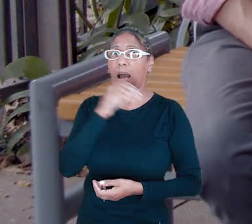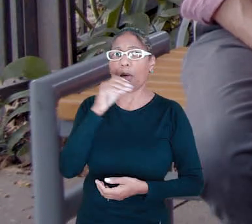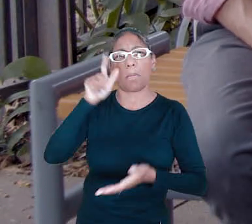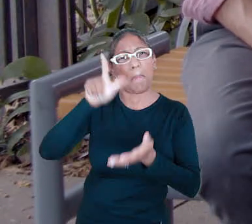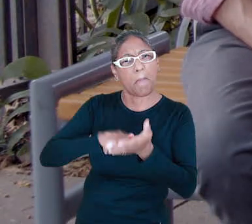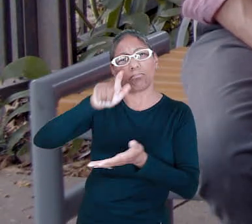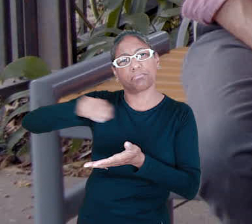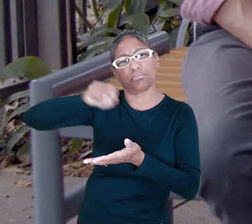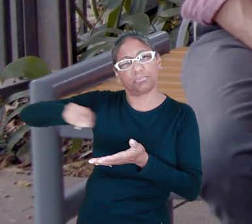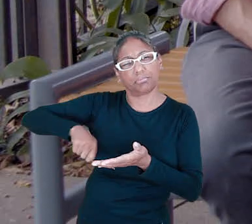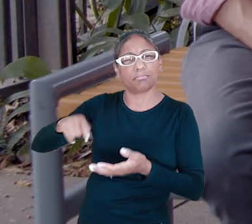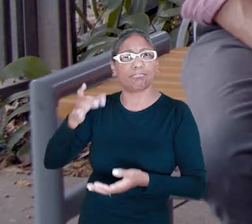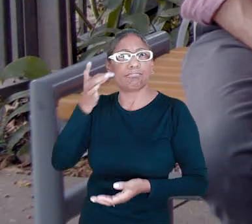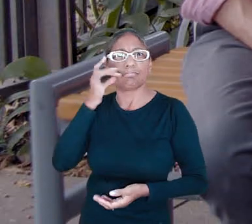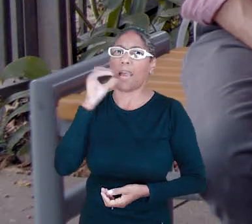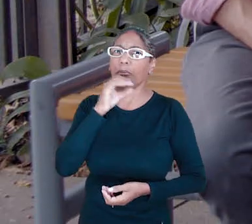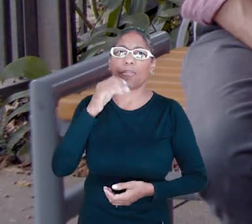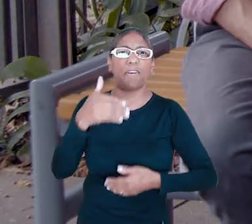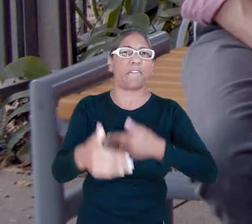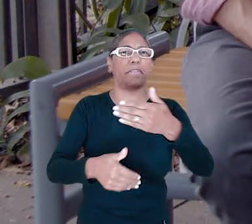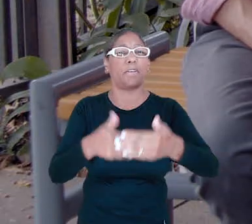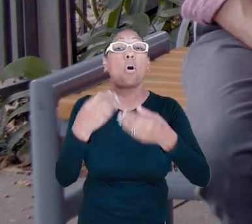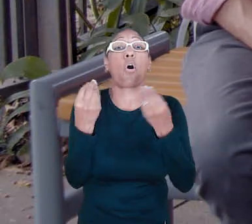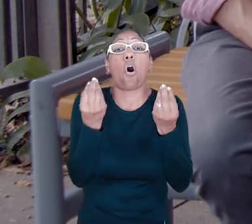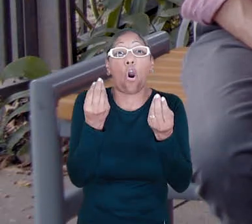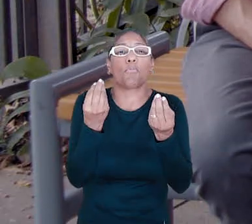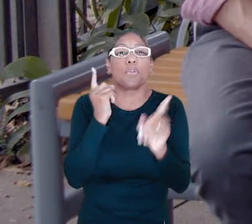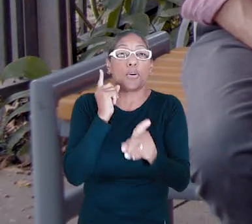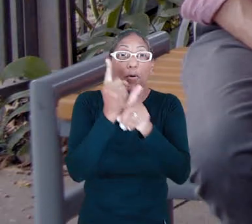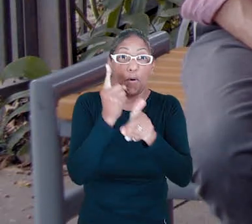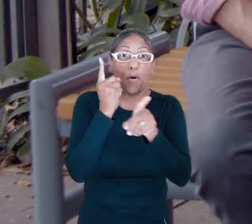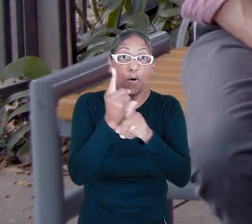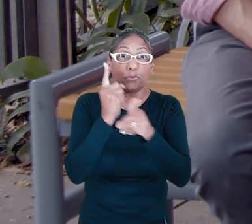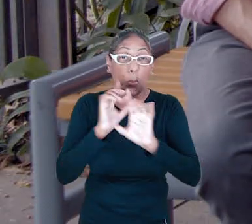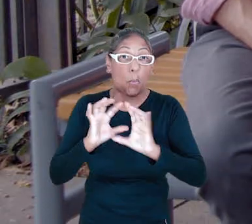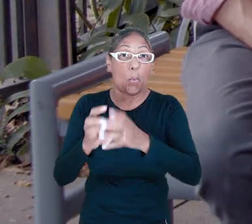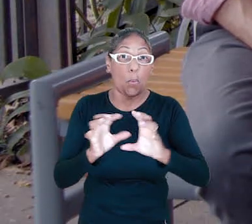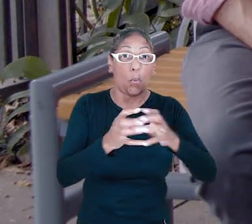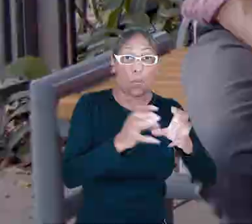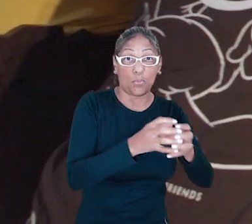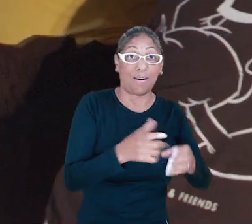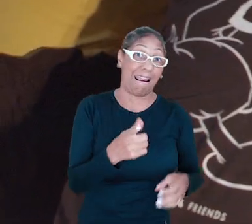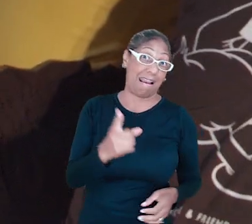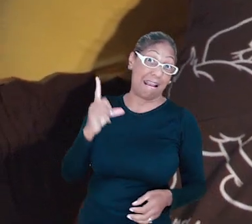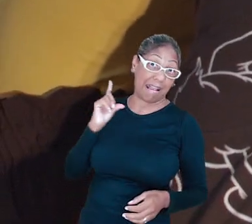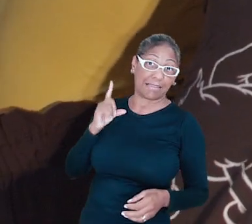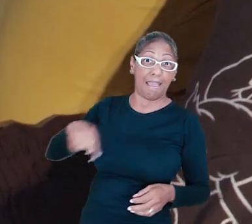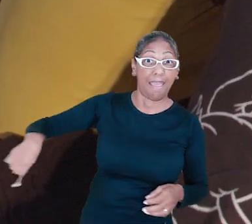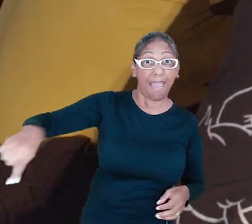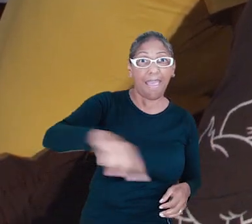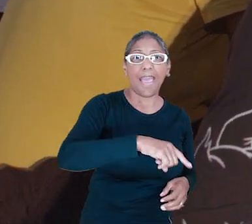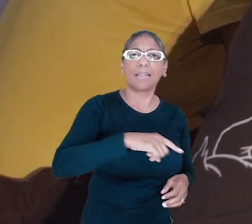em poucas horas, mas foi muito legal ver como, a partir dos encontros que a gente teve coletivos antes, como eles